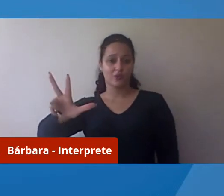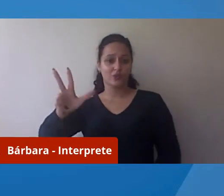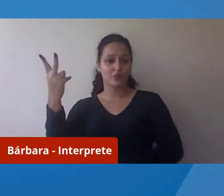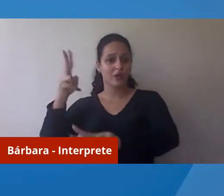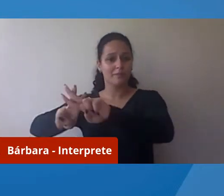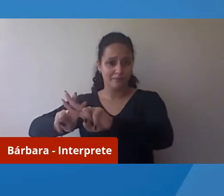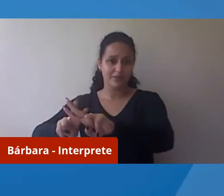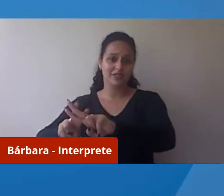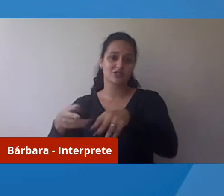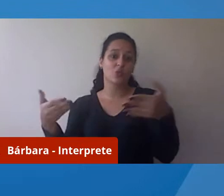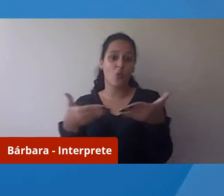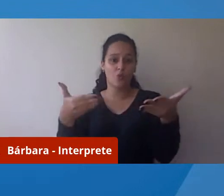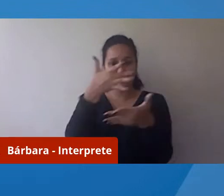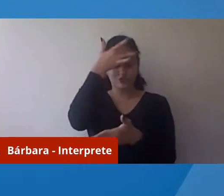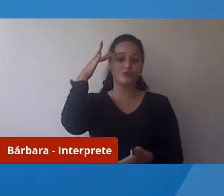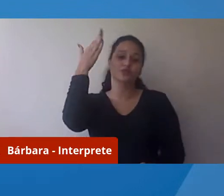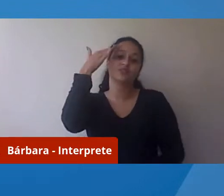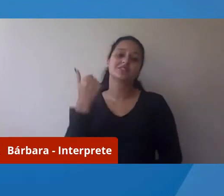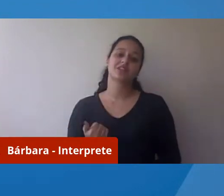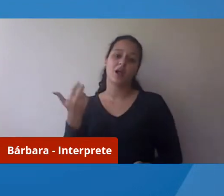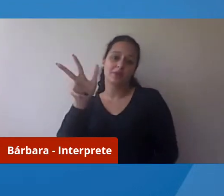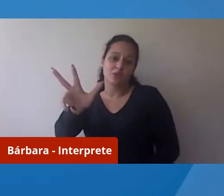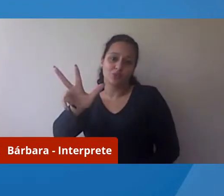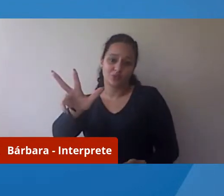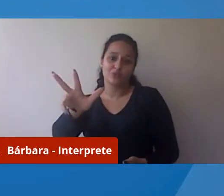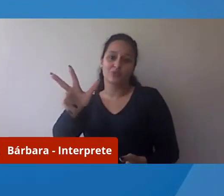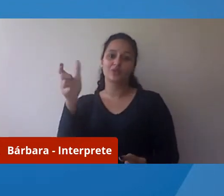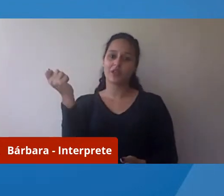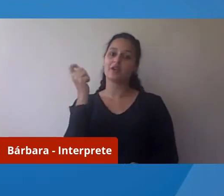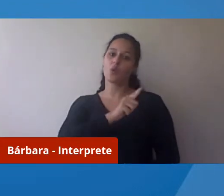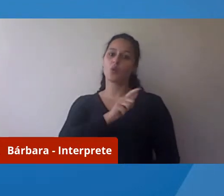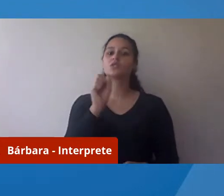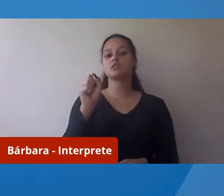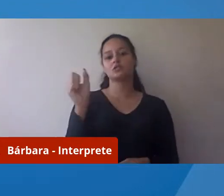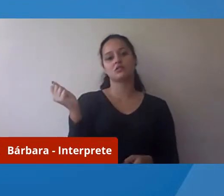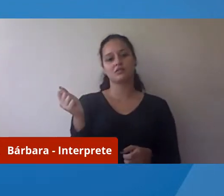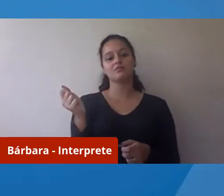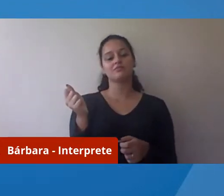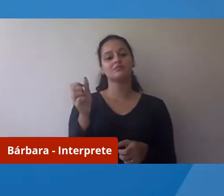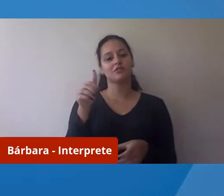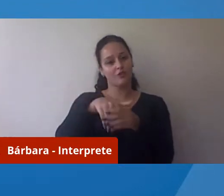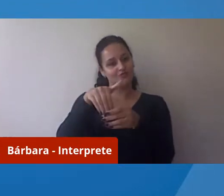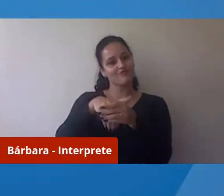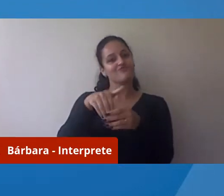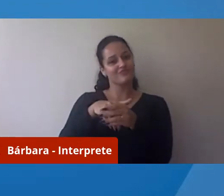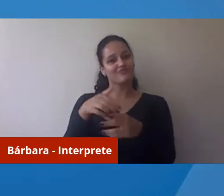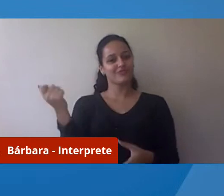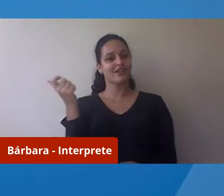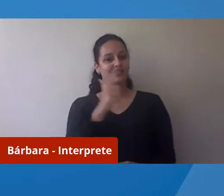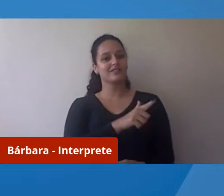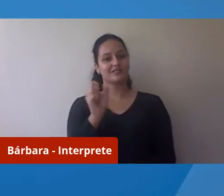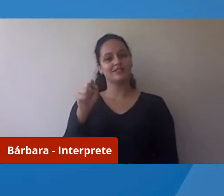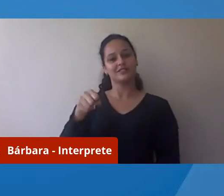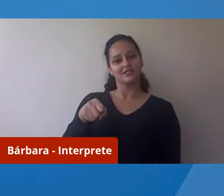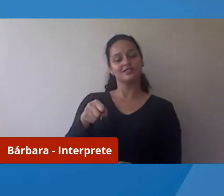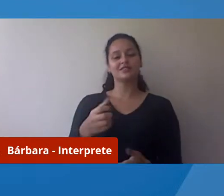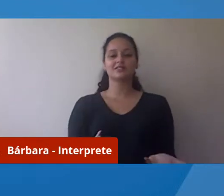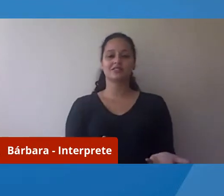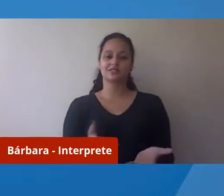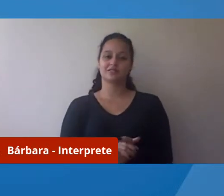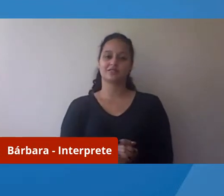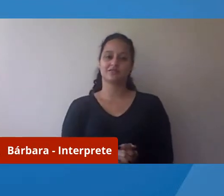turno. Depois inventar a tal da mamadeira de piroca para fazer uma deformação do processo eleitoral para